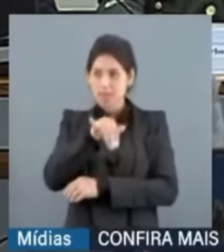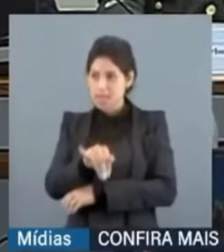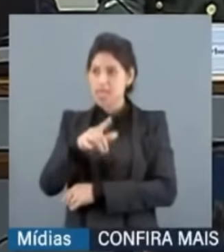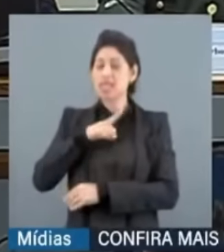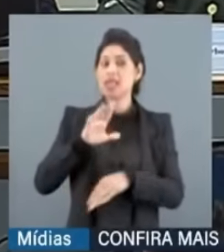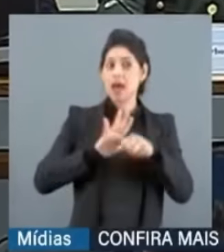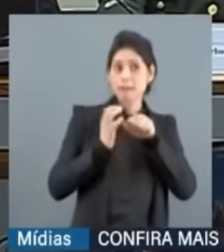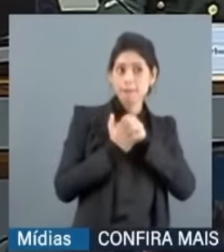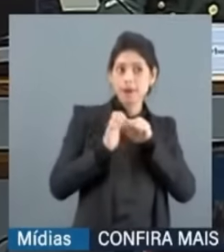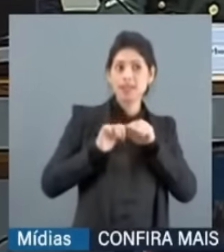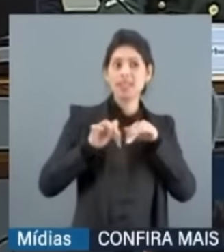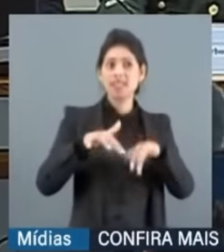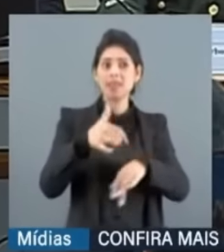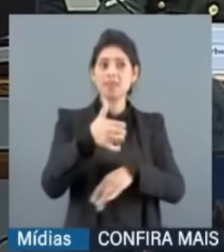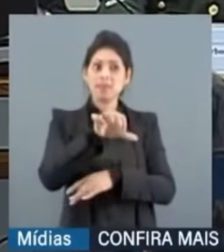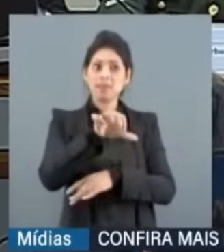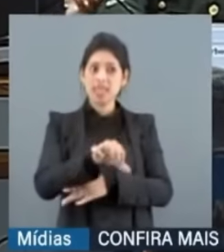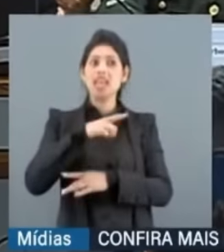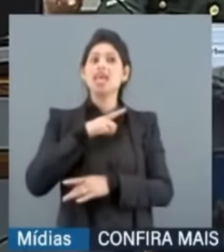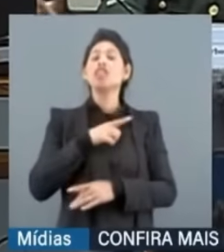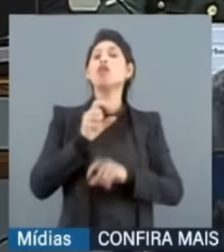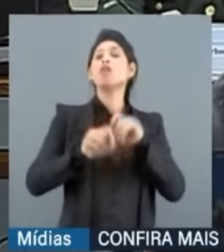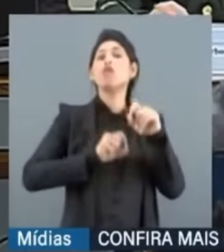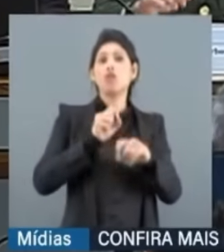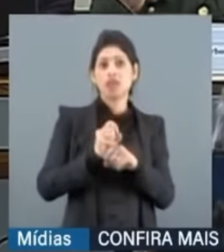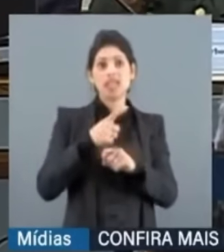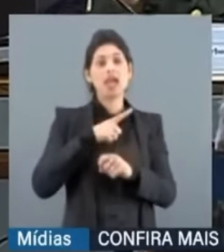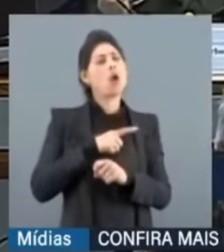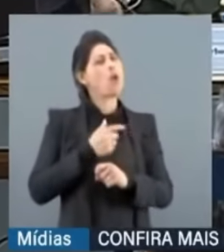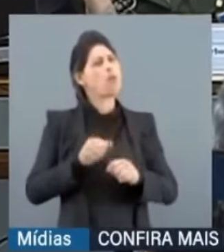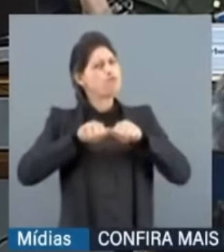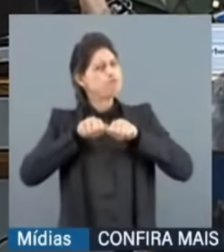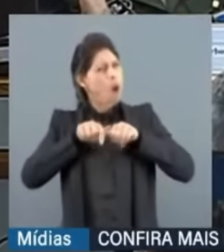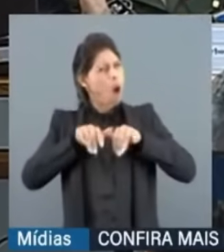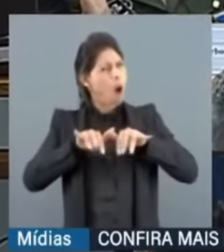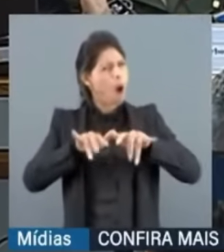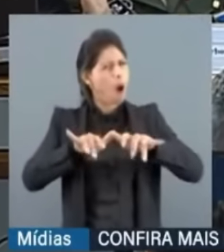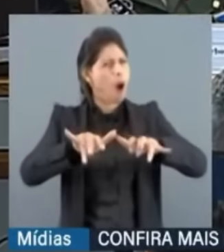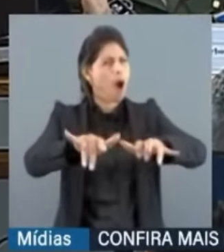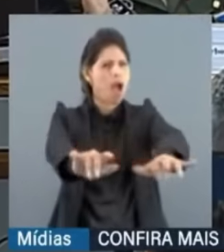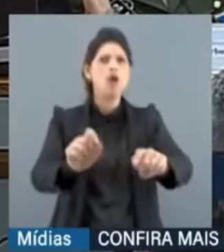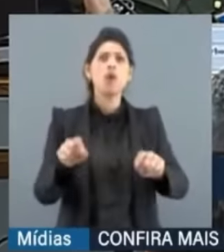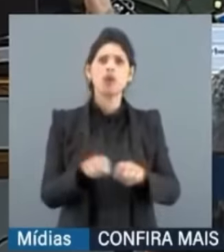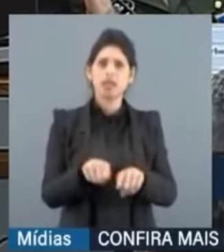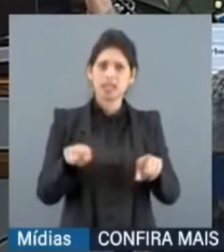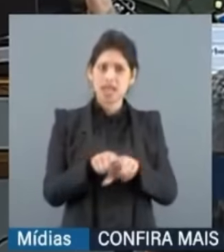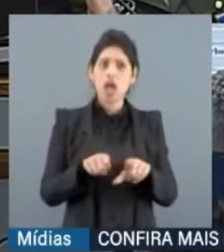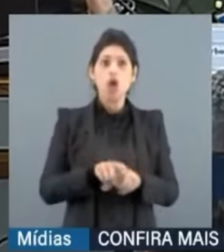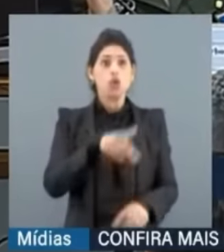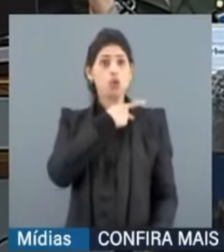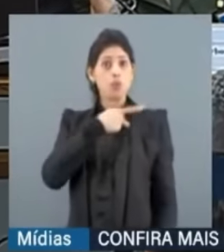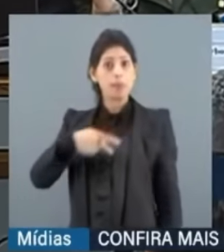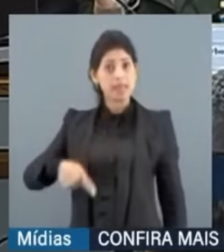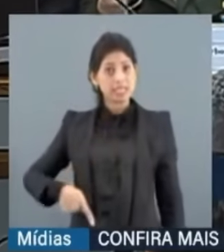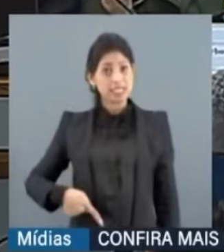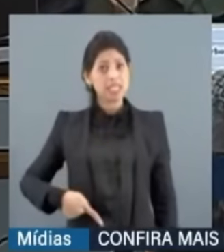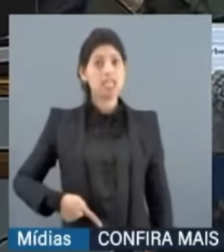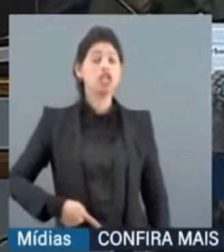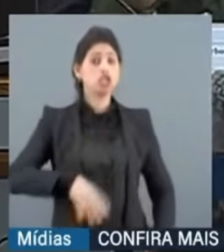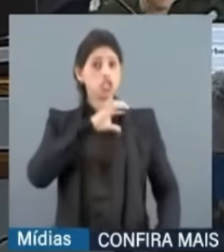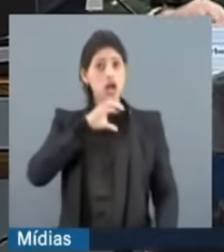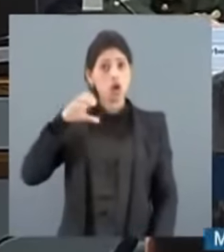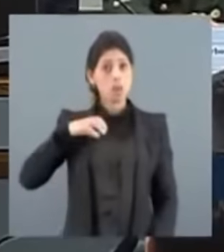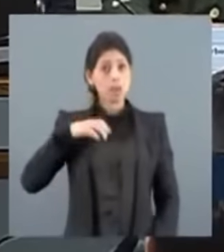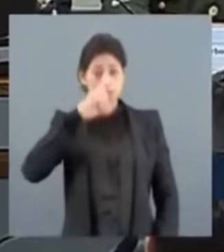que foi uma CPI que teve uma projeção nacional muito grande, o ato extremo do presidente da comissão ter que mandar retirar